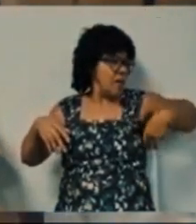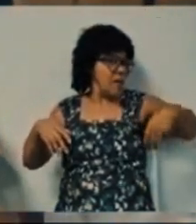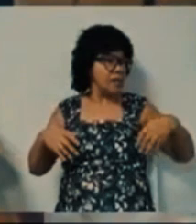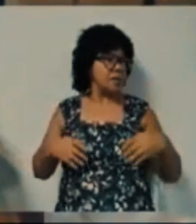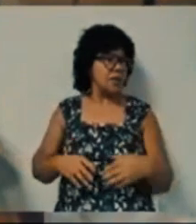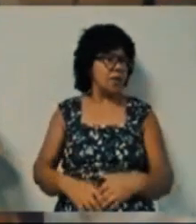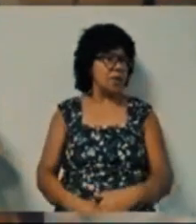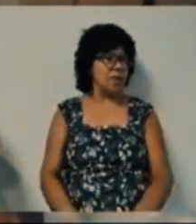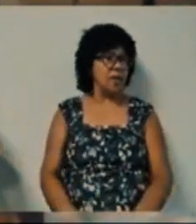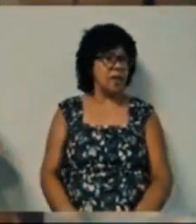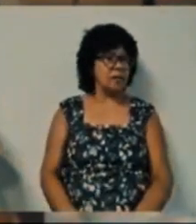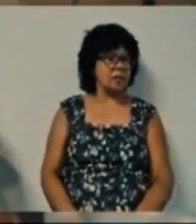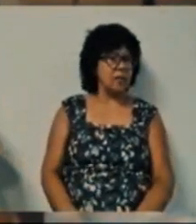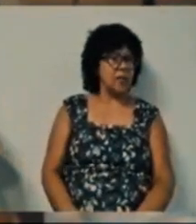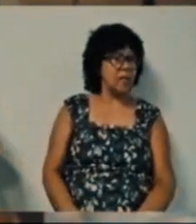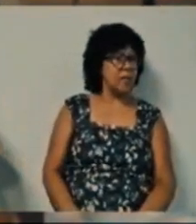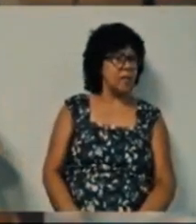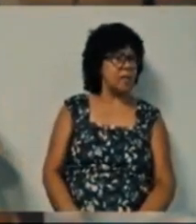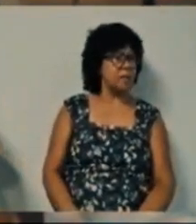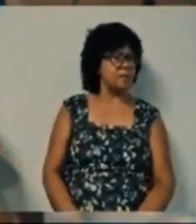candarabashéria. Riamando la